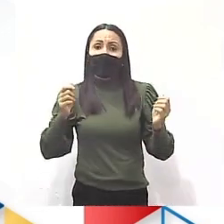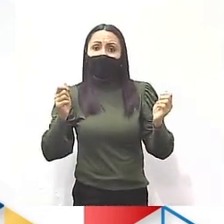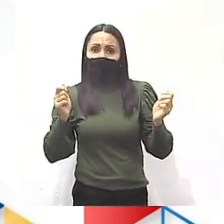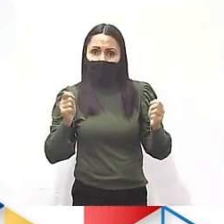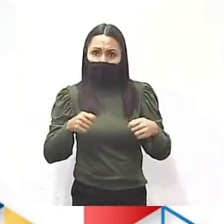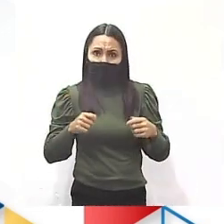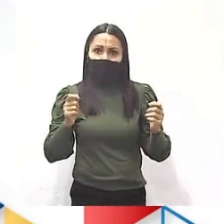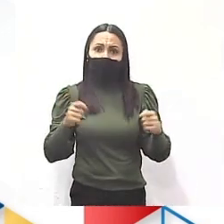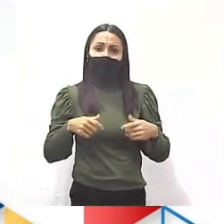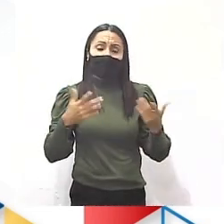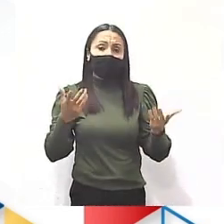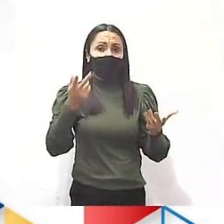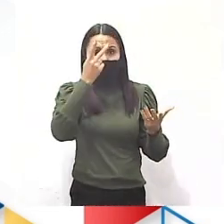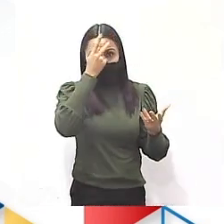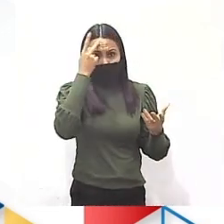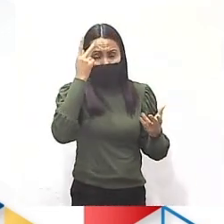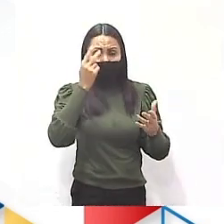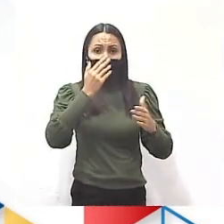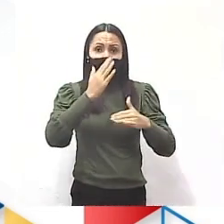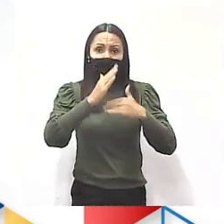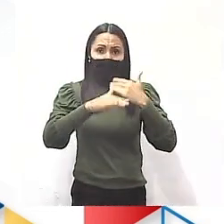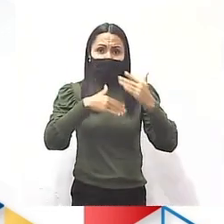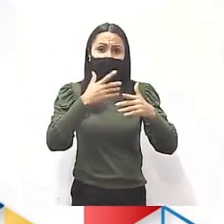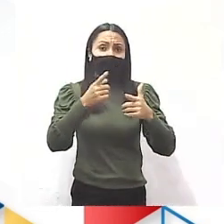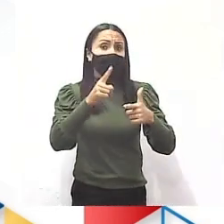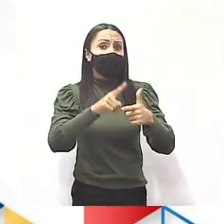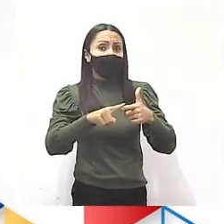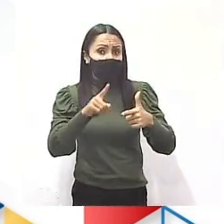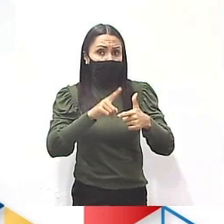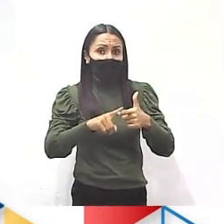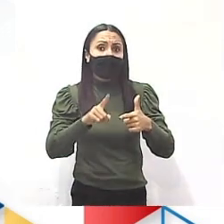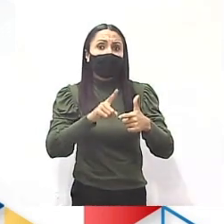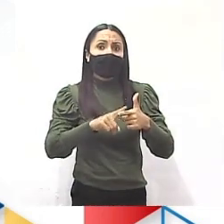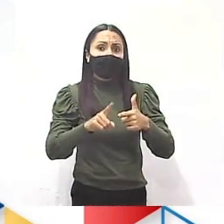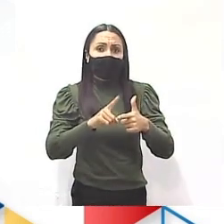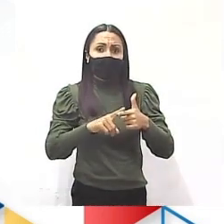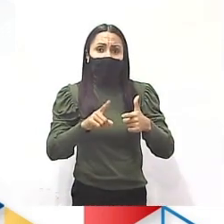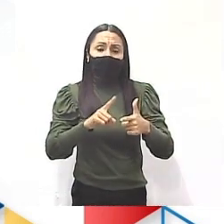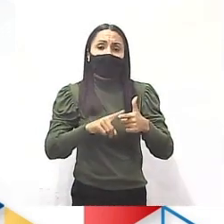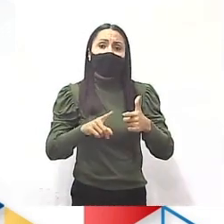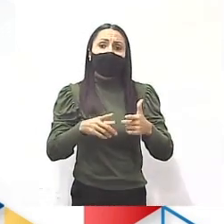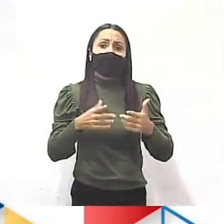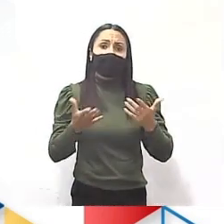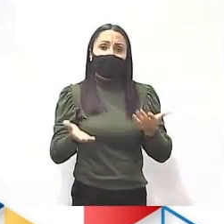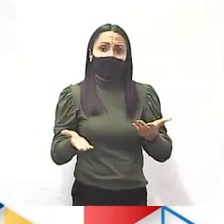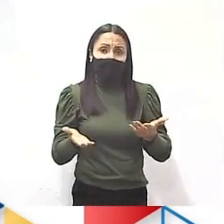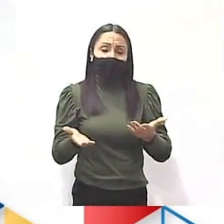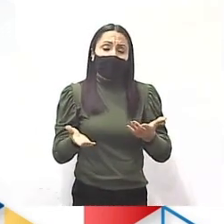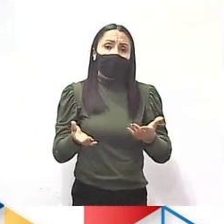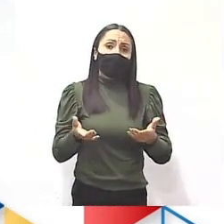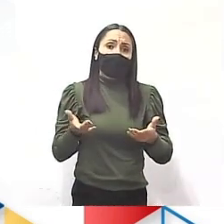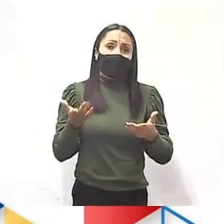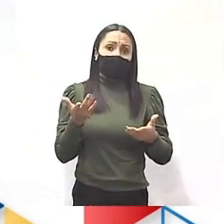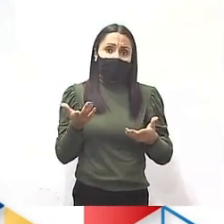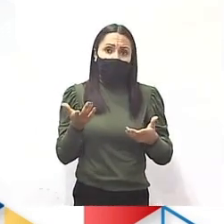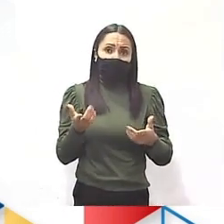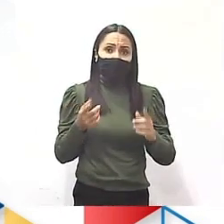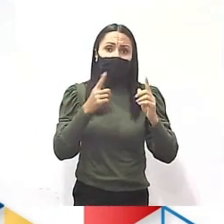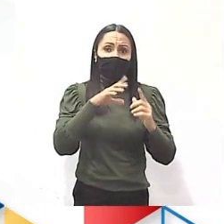certeza, muitas pessoas desenvolvem problemas que são relacionados ali com as